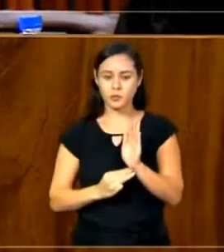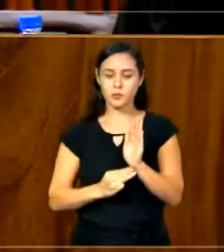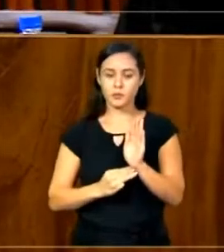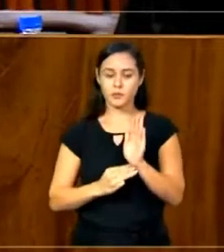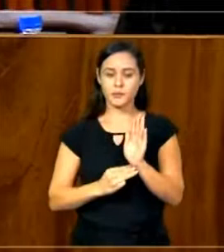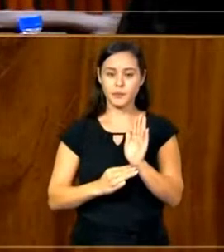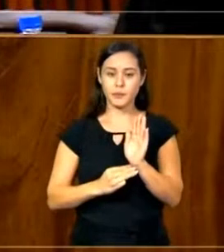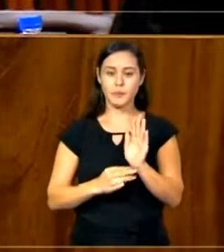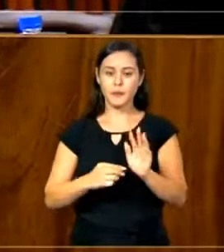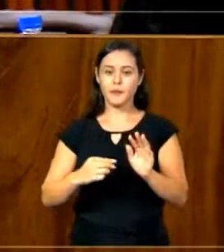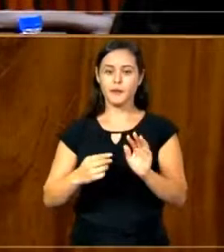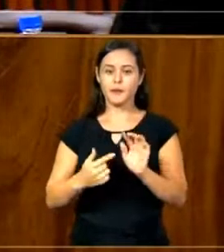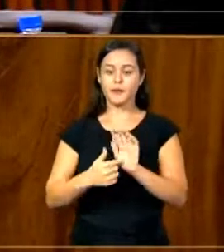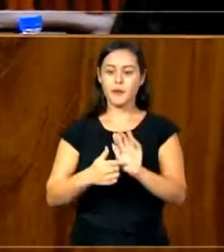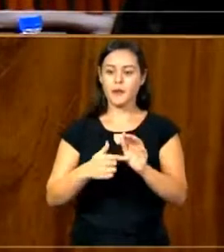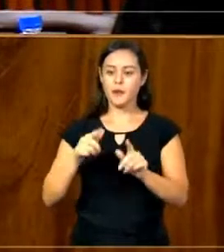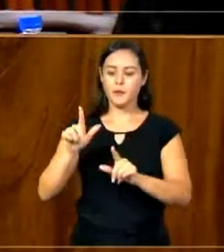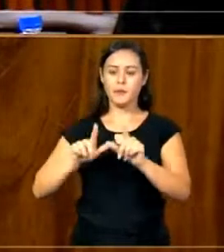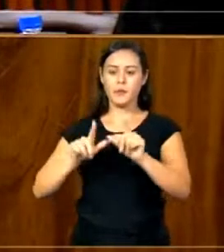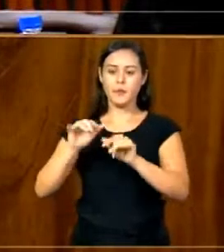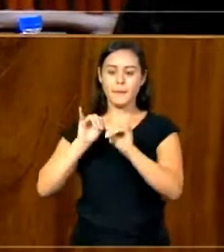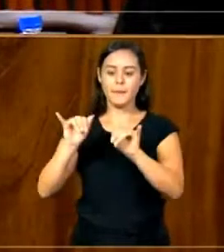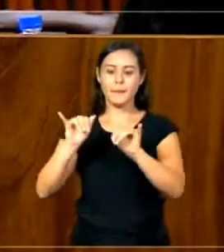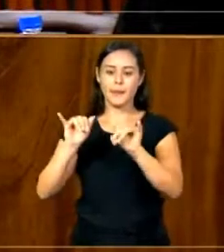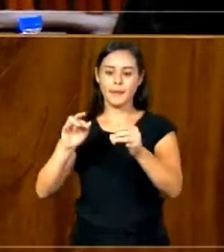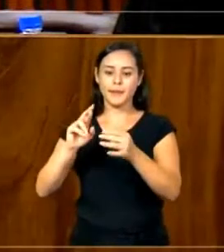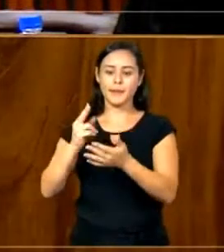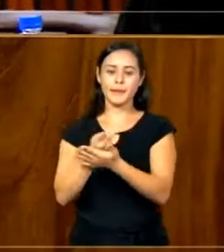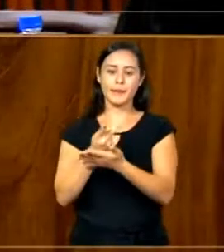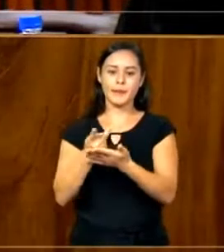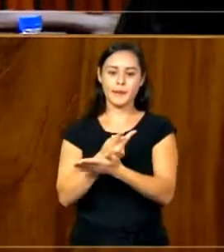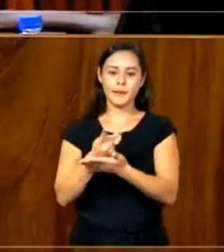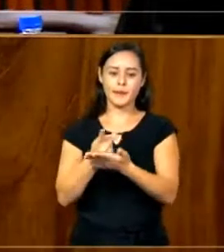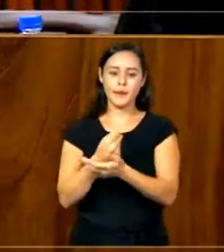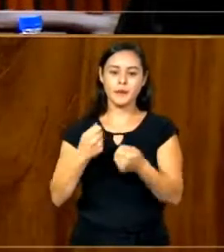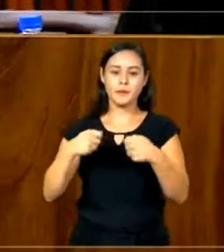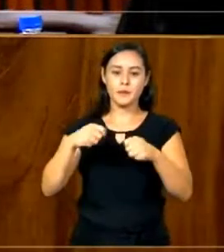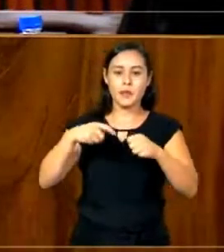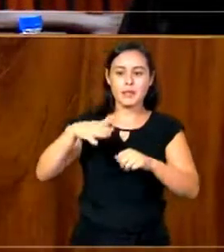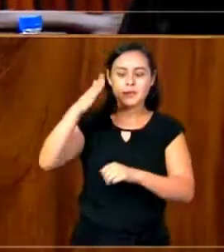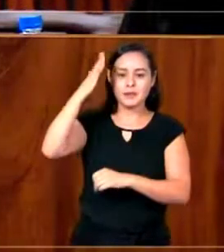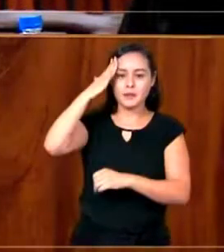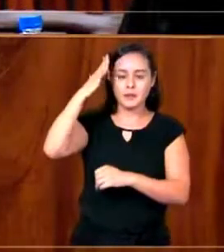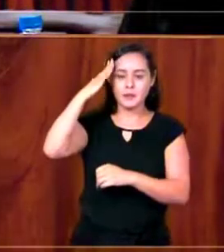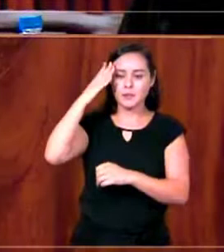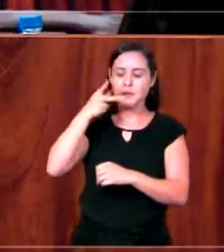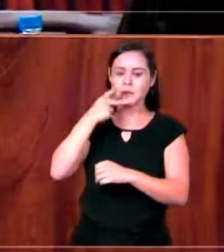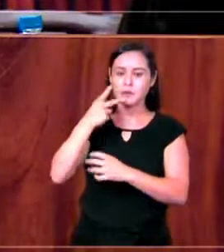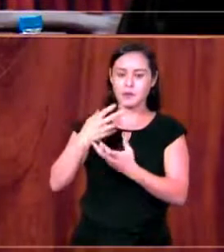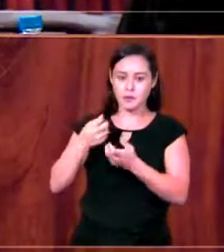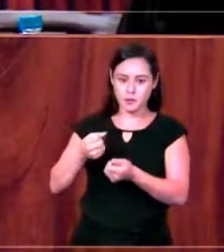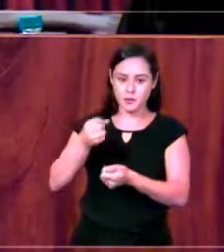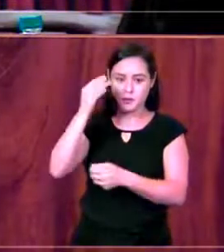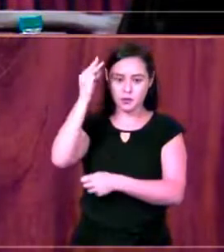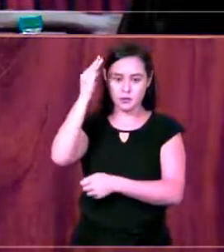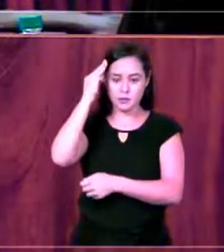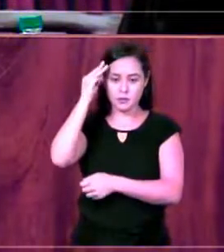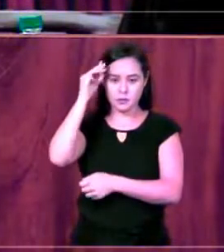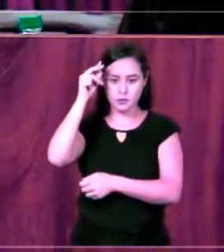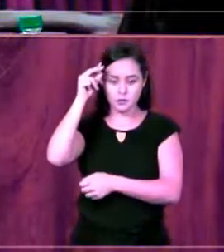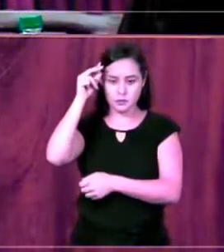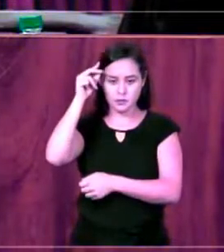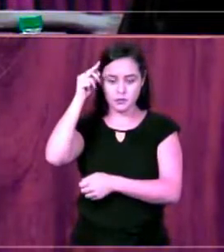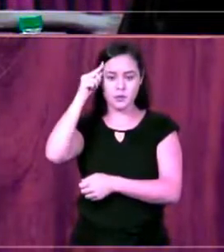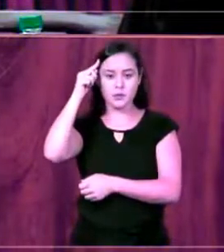representações por propaganda irregular, seja dada a ciência do inteiro teor da inicial, caso